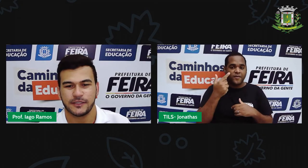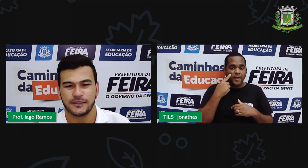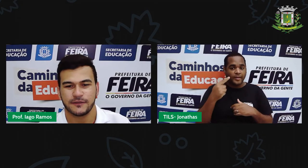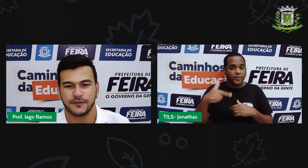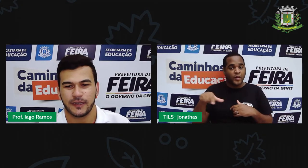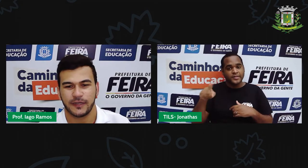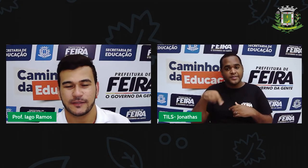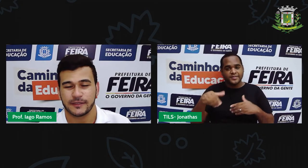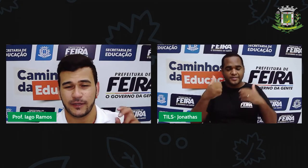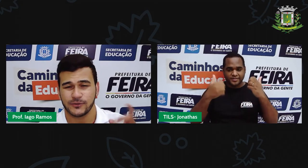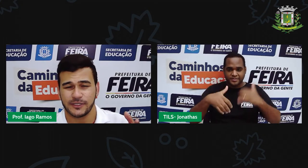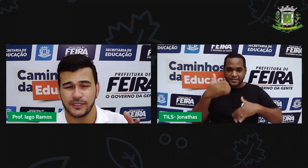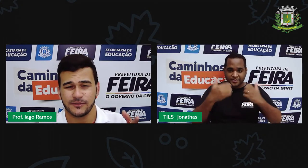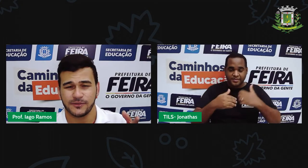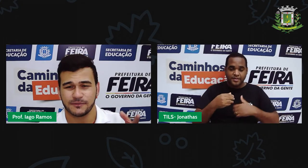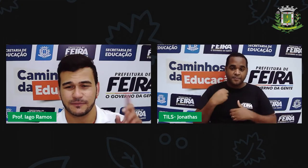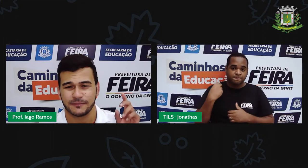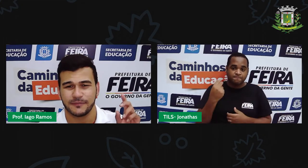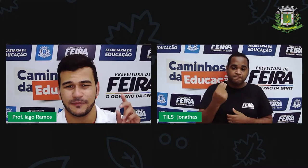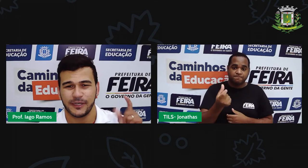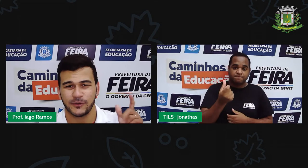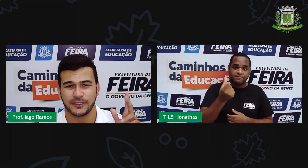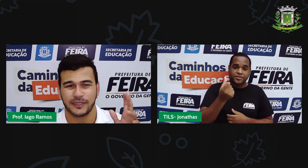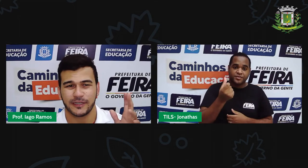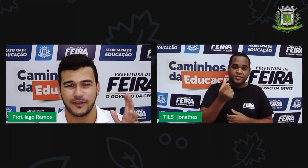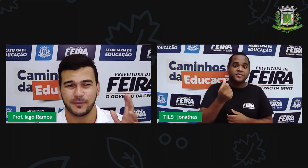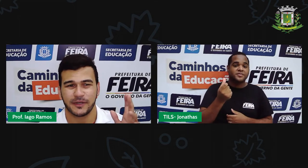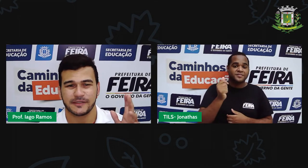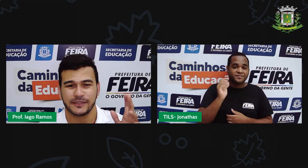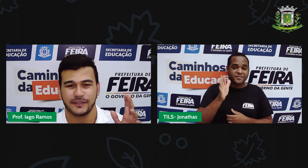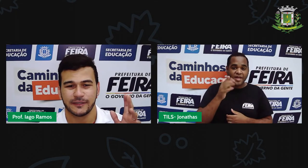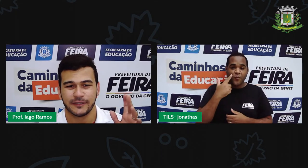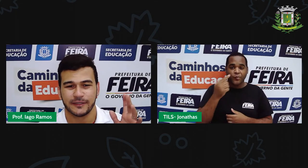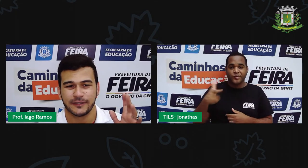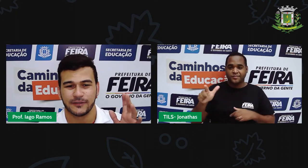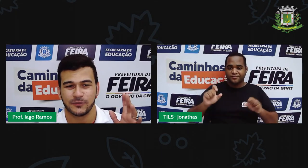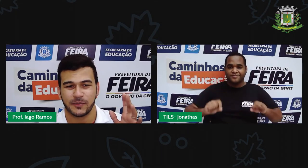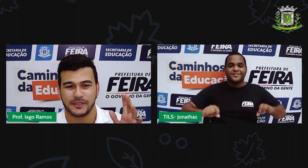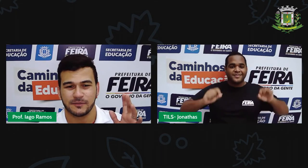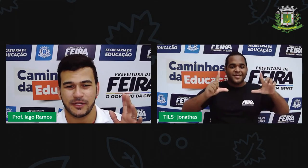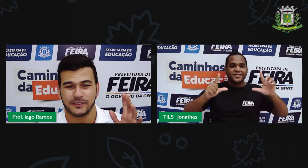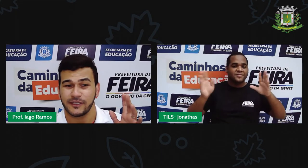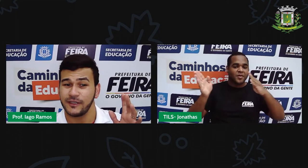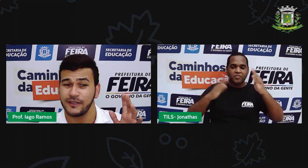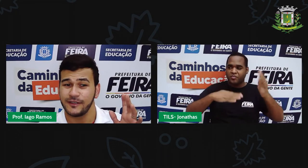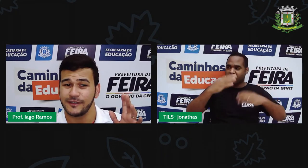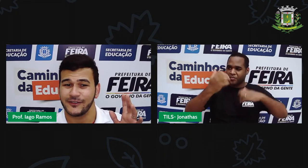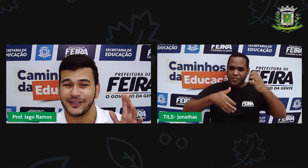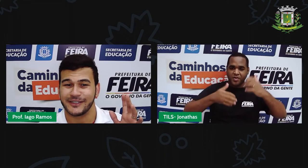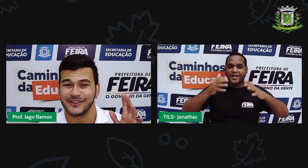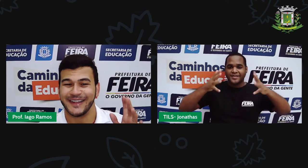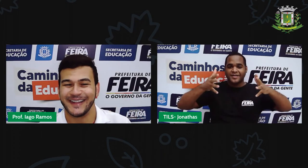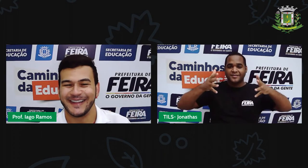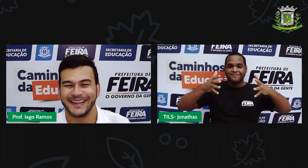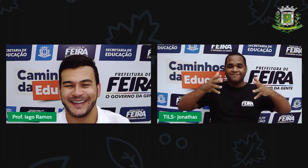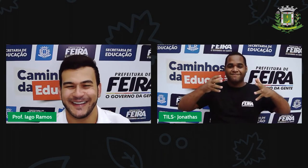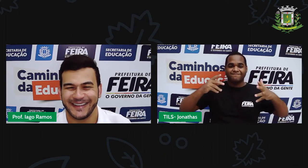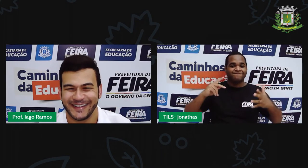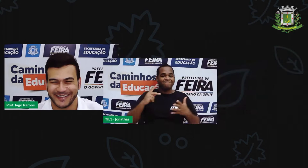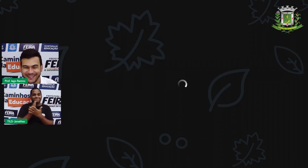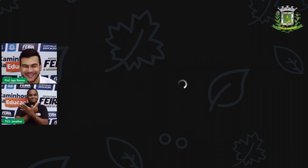gente vai estalar os dedos e a outra tela vai aparecer num passe de mágica. Ih, deu errado.